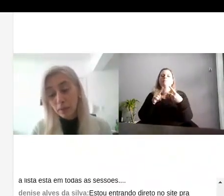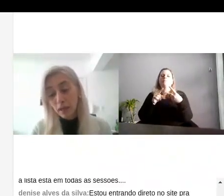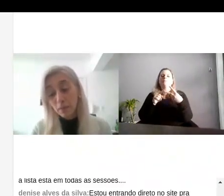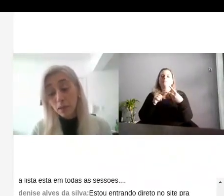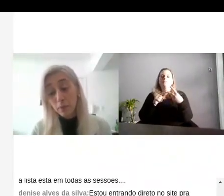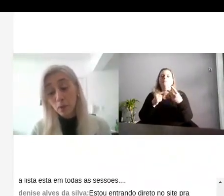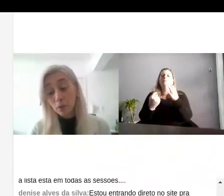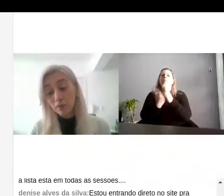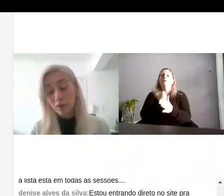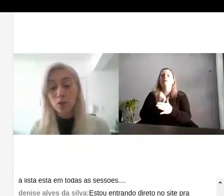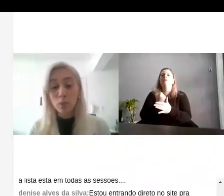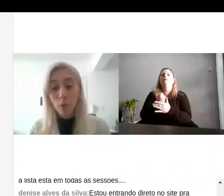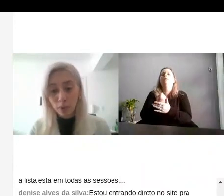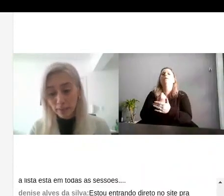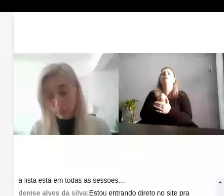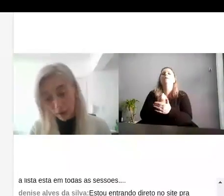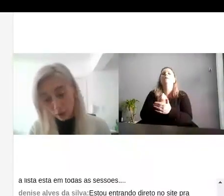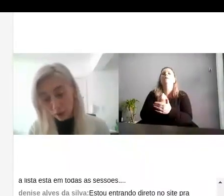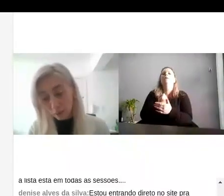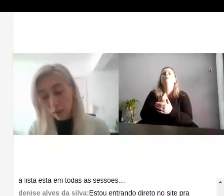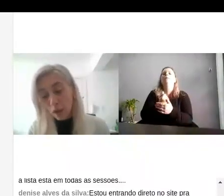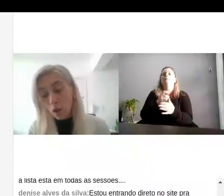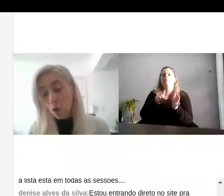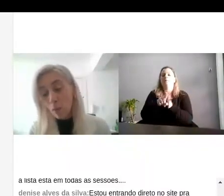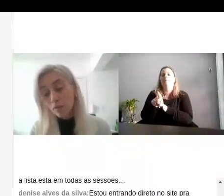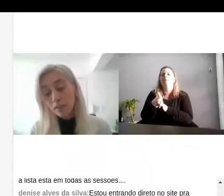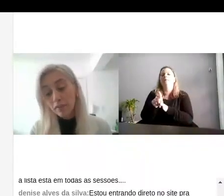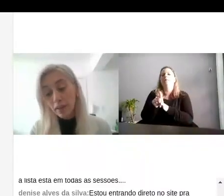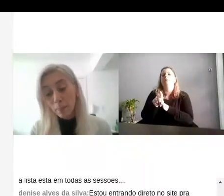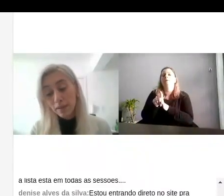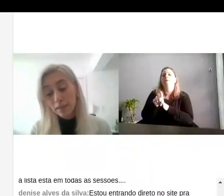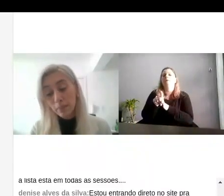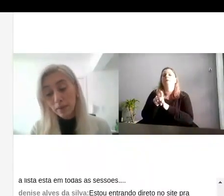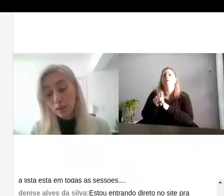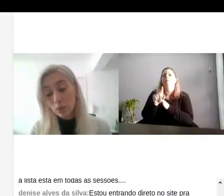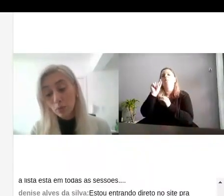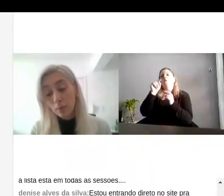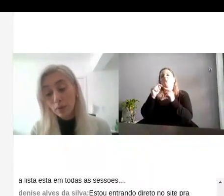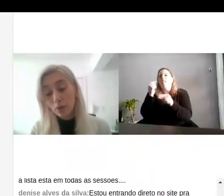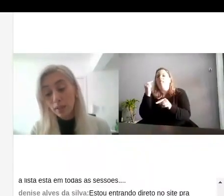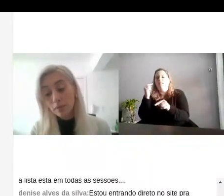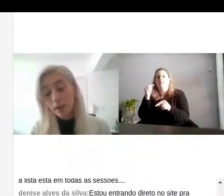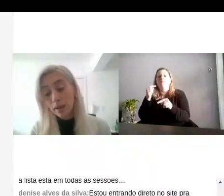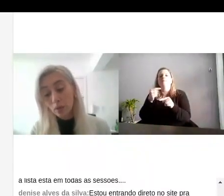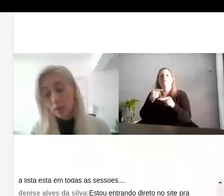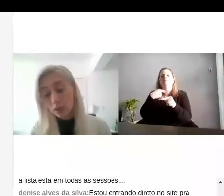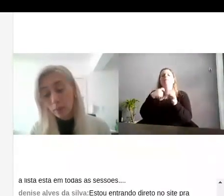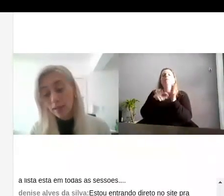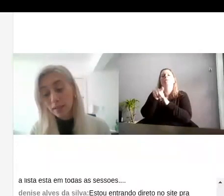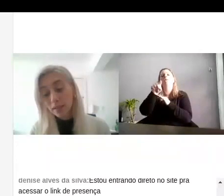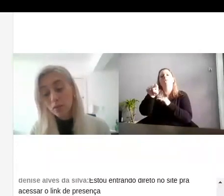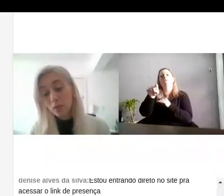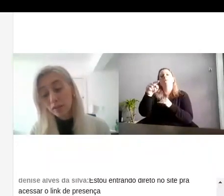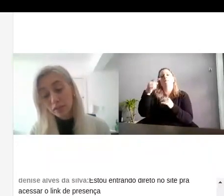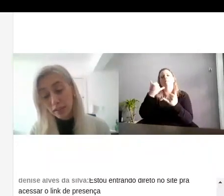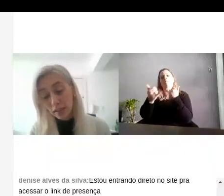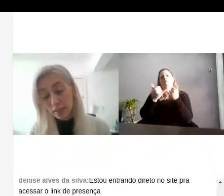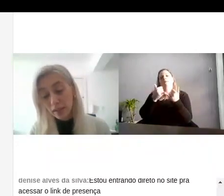Felipe, a minha pergunta foge um pouco da temática. Como você vê a participação de uma minoria esmagadora de palestrantes